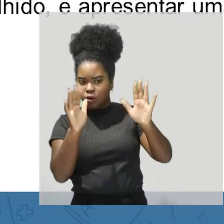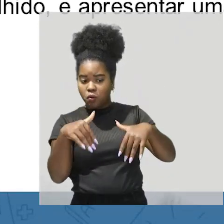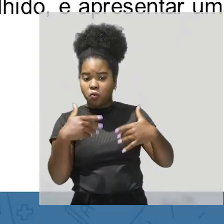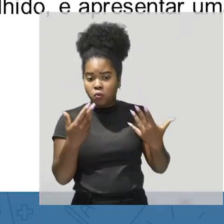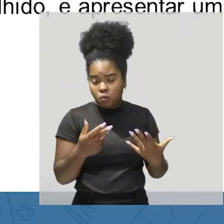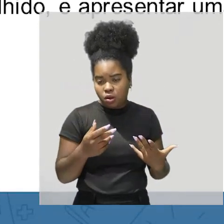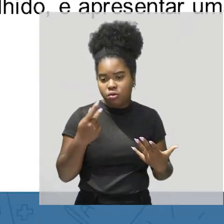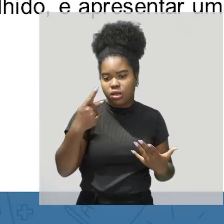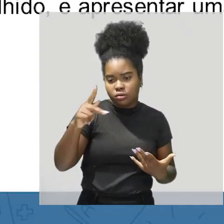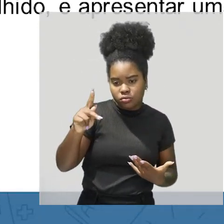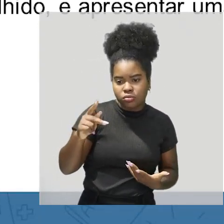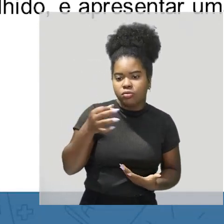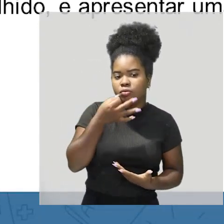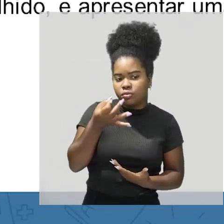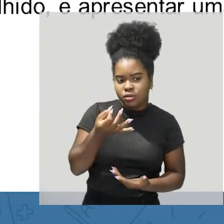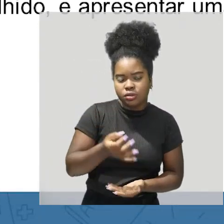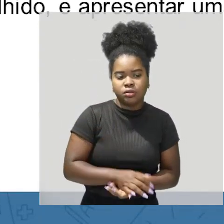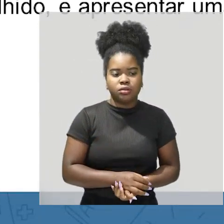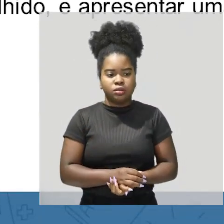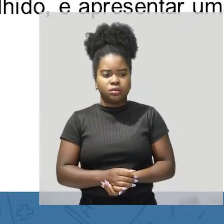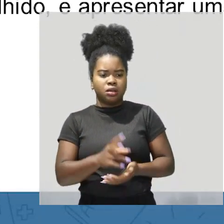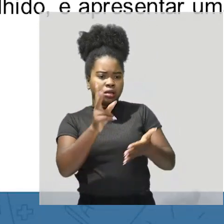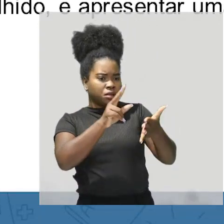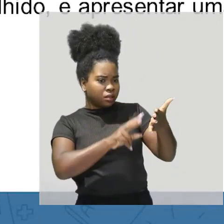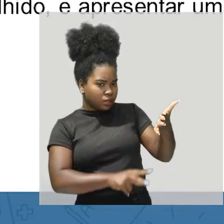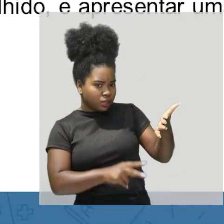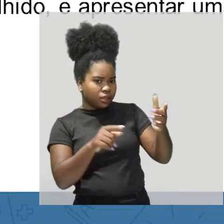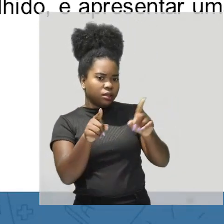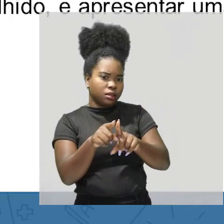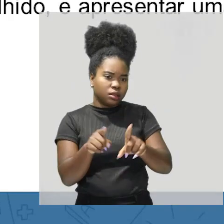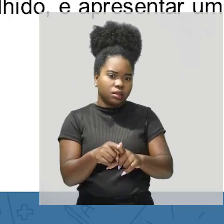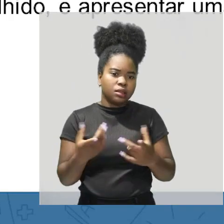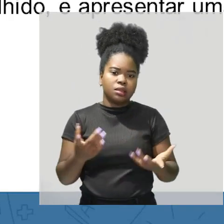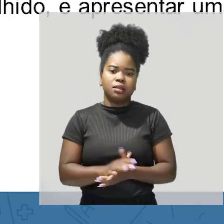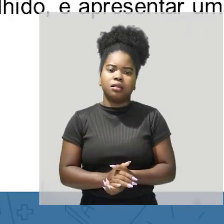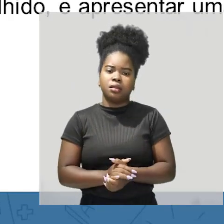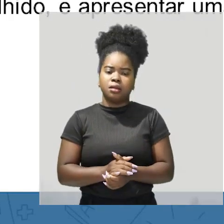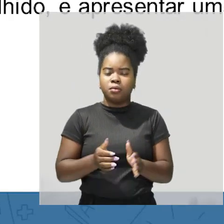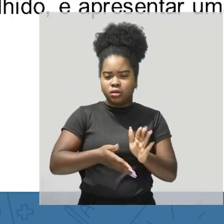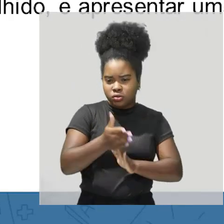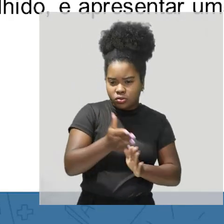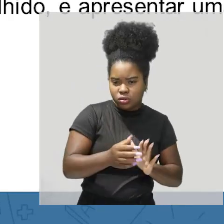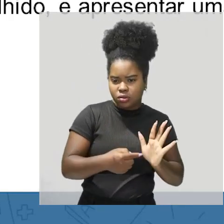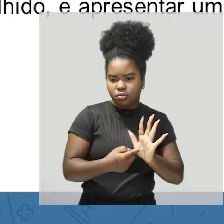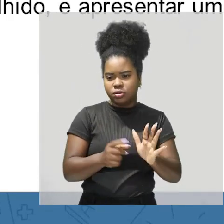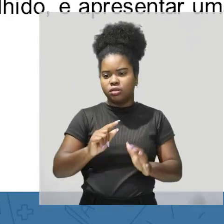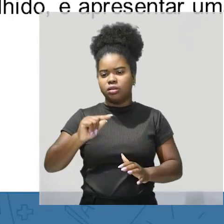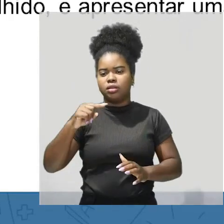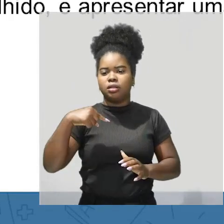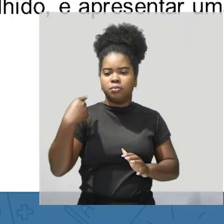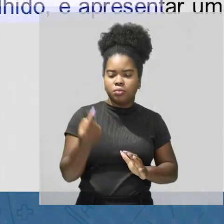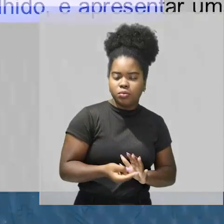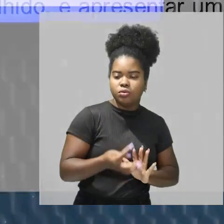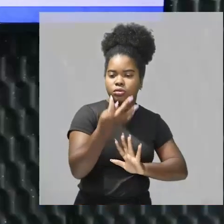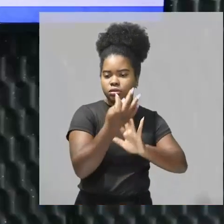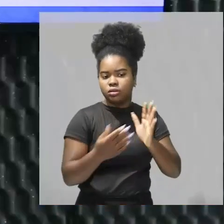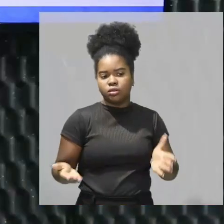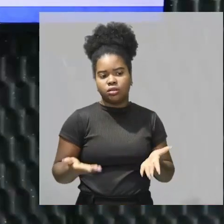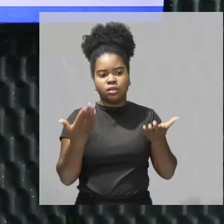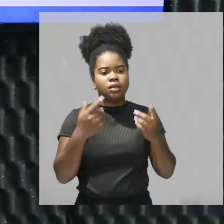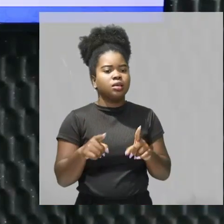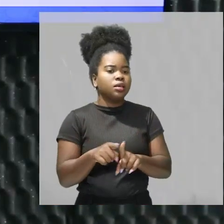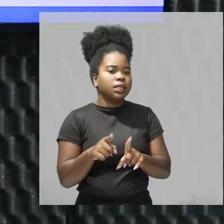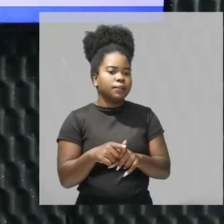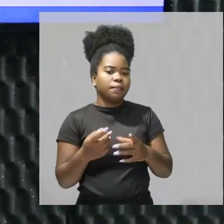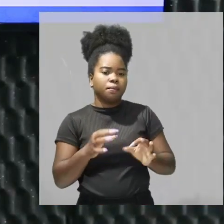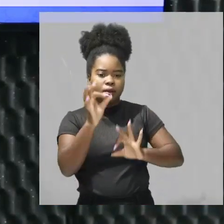seu posicionamento. Ler atentamente as instruções apresentadas após os textos motivadores e definir um projeto de texto que planeje